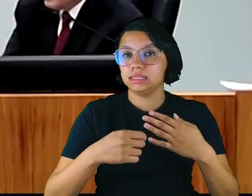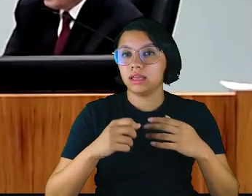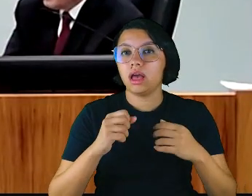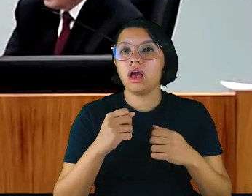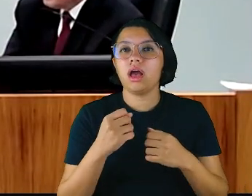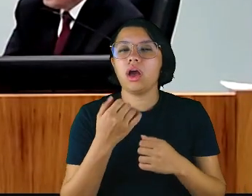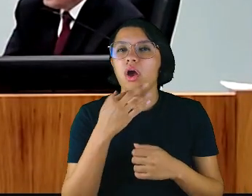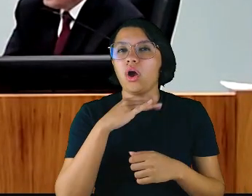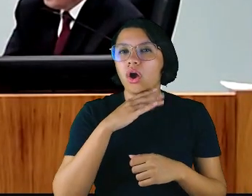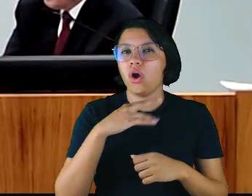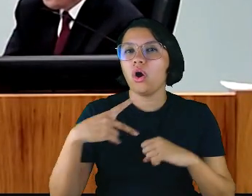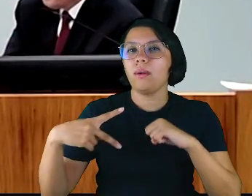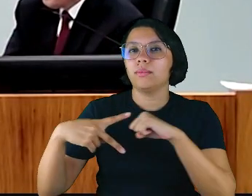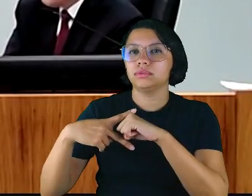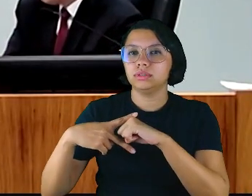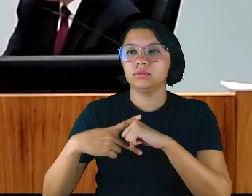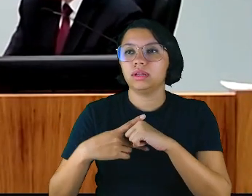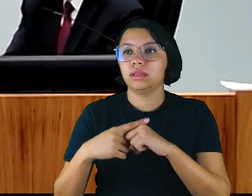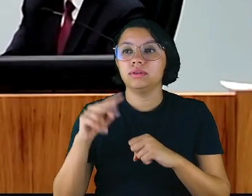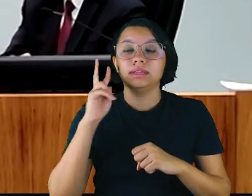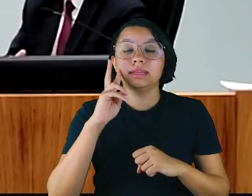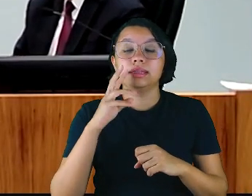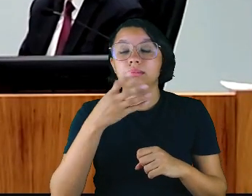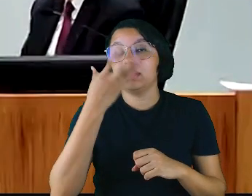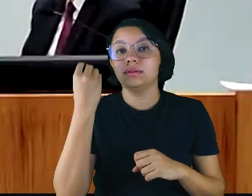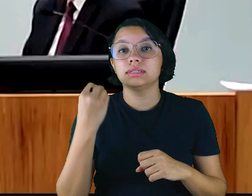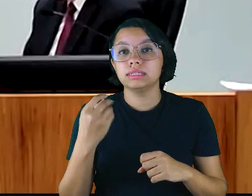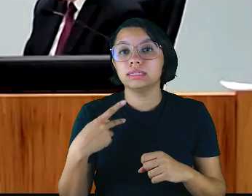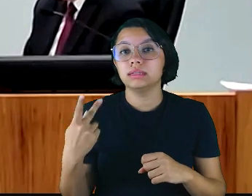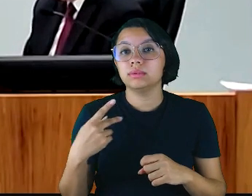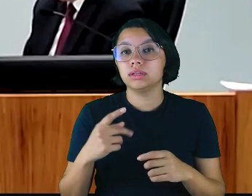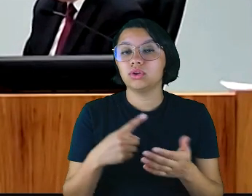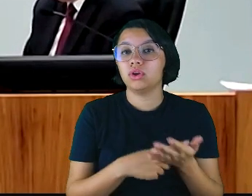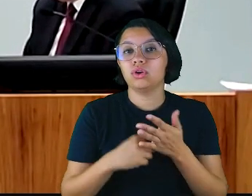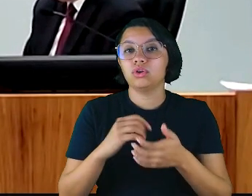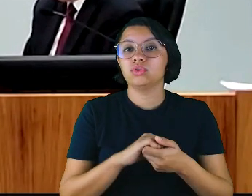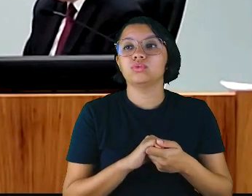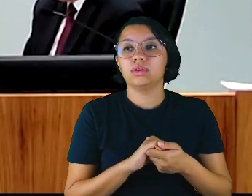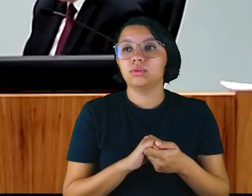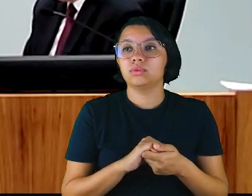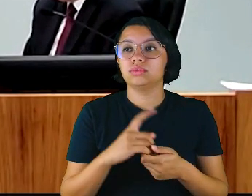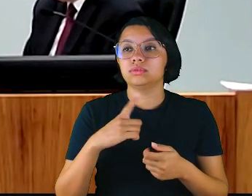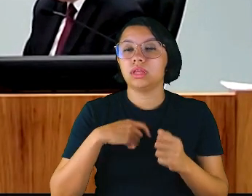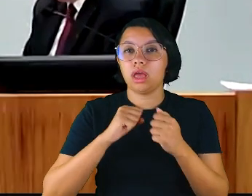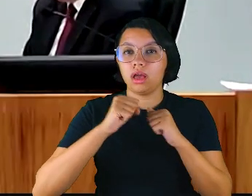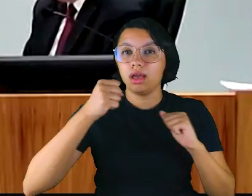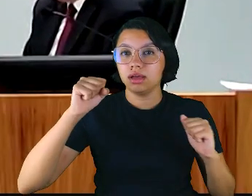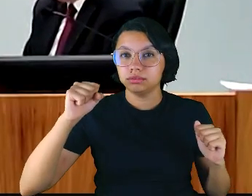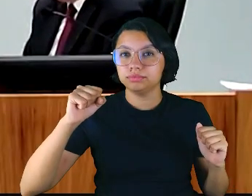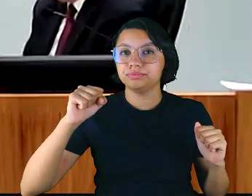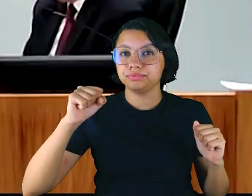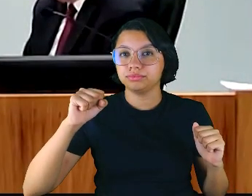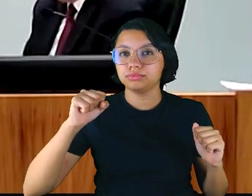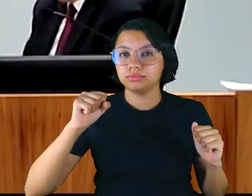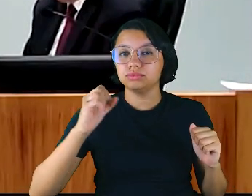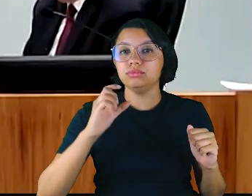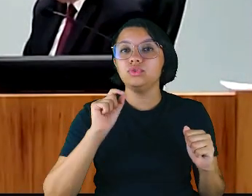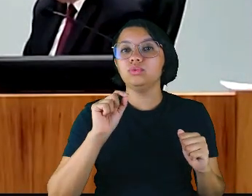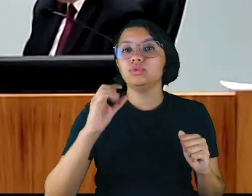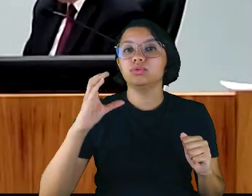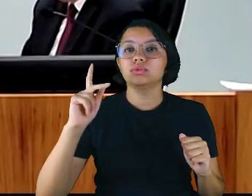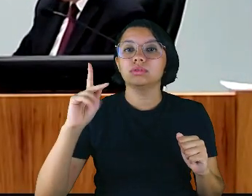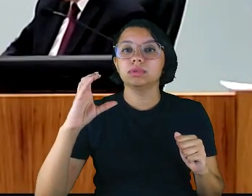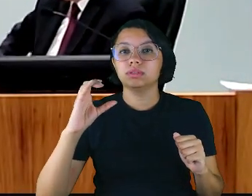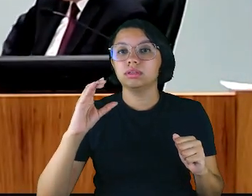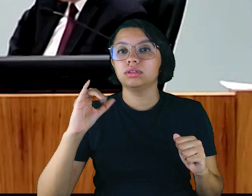para o segurado. Eu só queria lembrar também, esqueci aqui na minha anotação, que para nós o acordo ele tem uma dimensão maior do que no